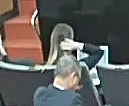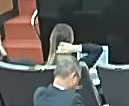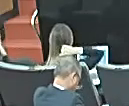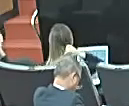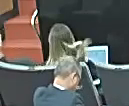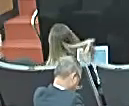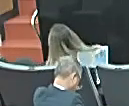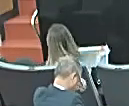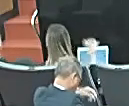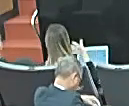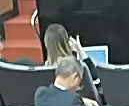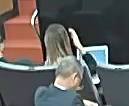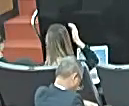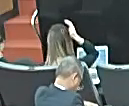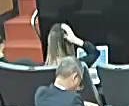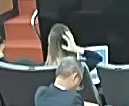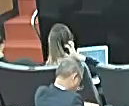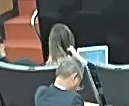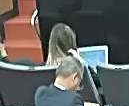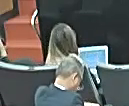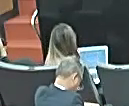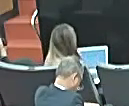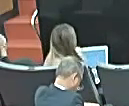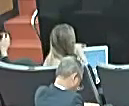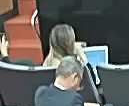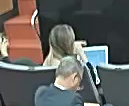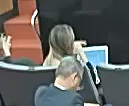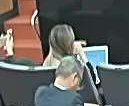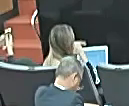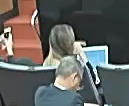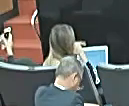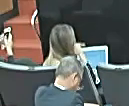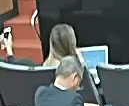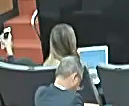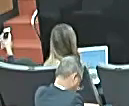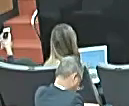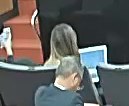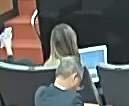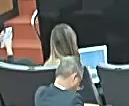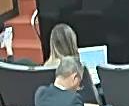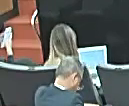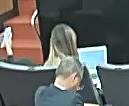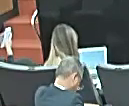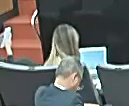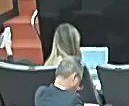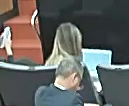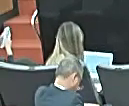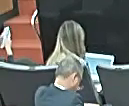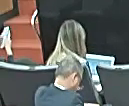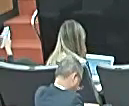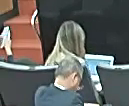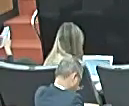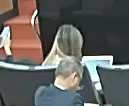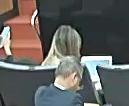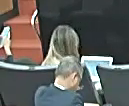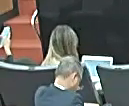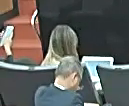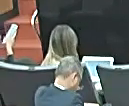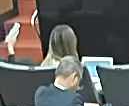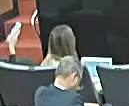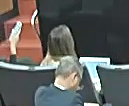disso agora é a hora agora é hora de falar eo secretário foi também bem propositivo no sentido a importância